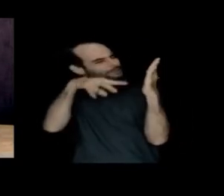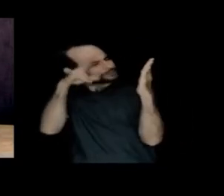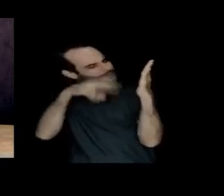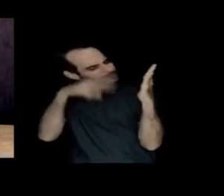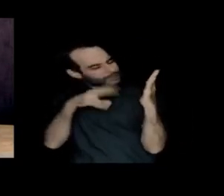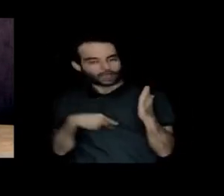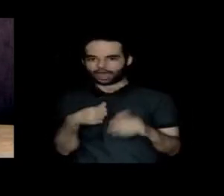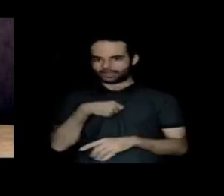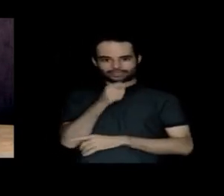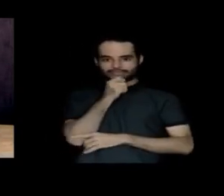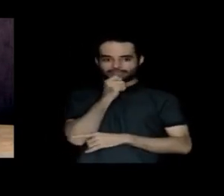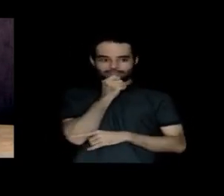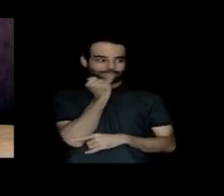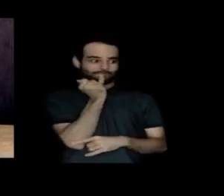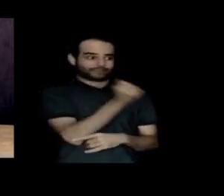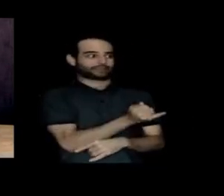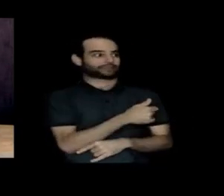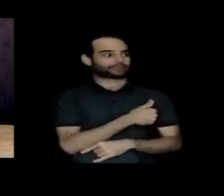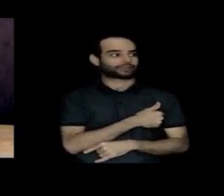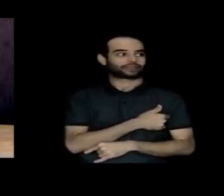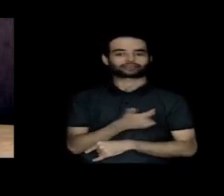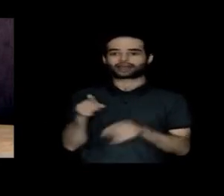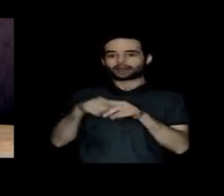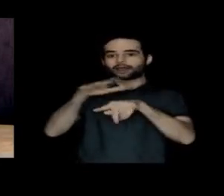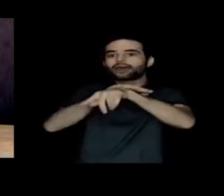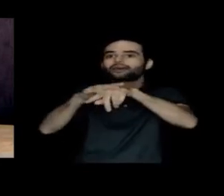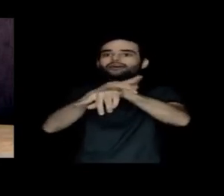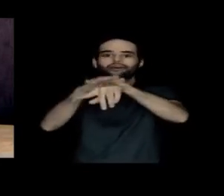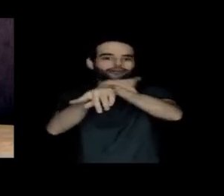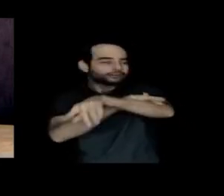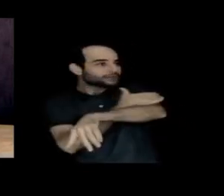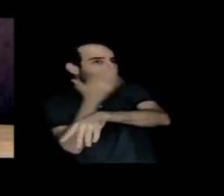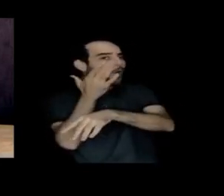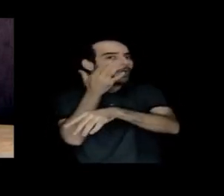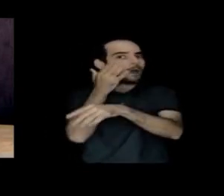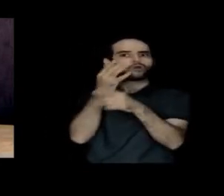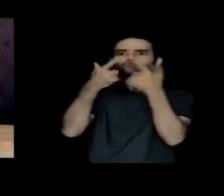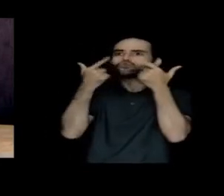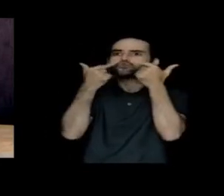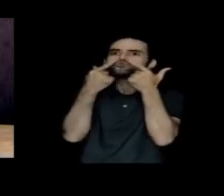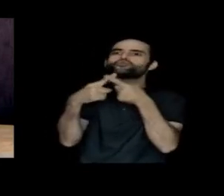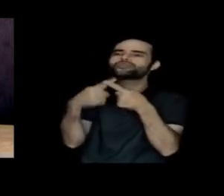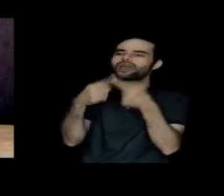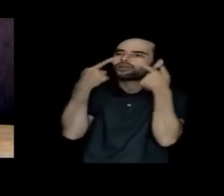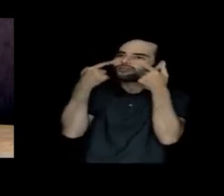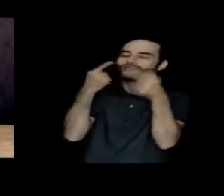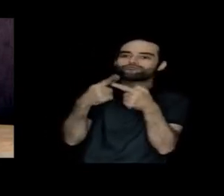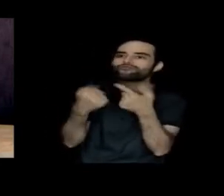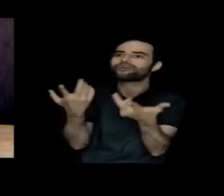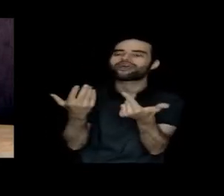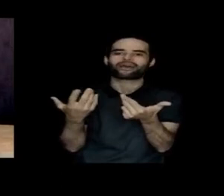sem antes falar com ela perguntando pra mim. E eu já chorando, né? E ela passando a mão em mim e perguntando pra mim: o que é que você tá chorando? O que